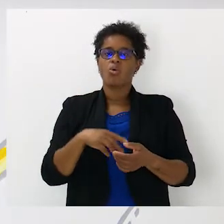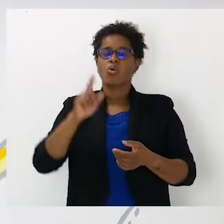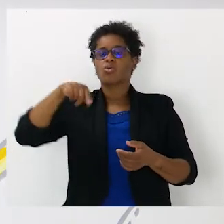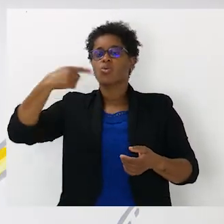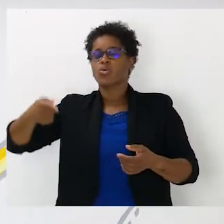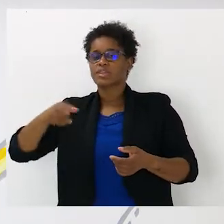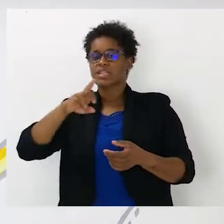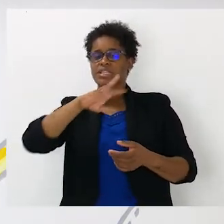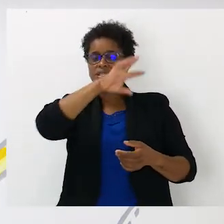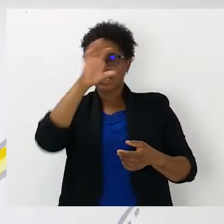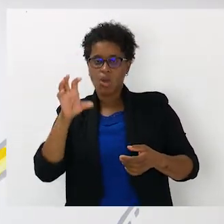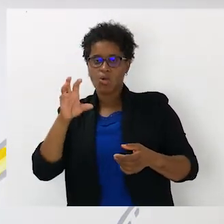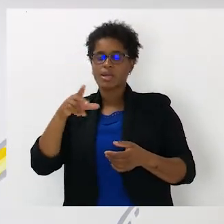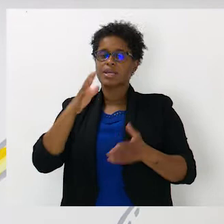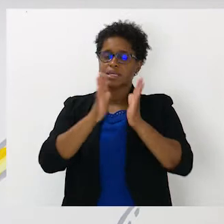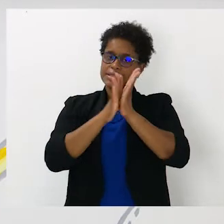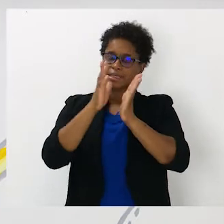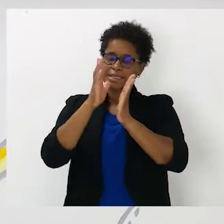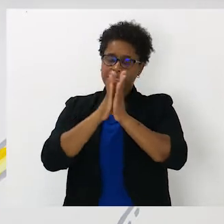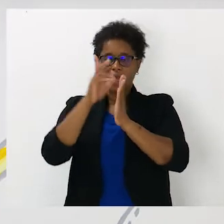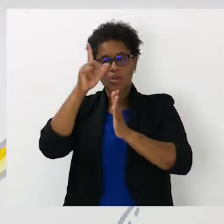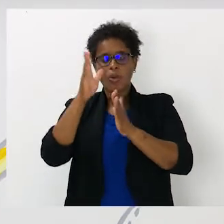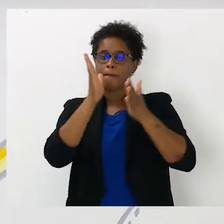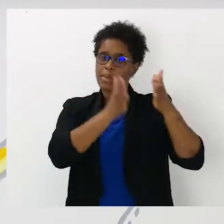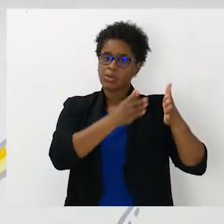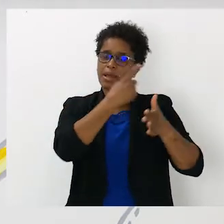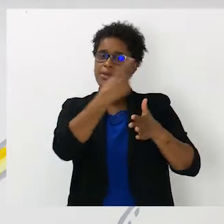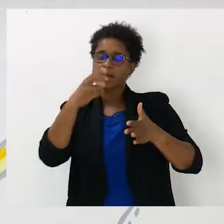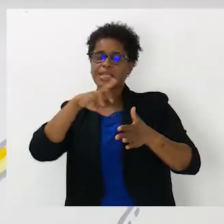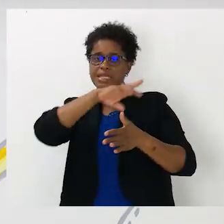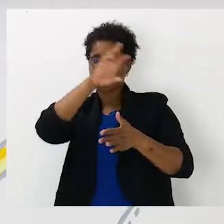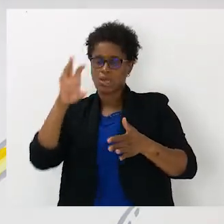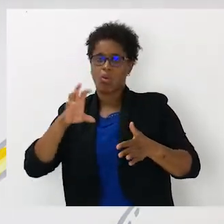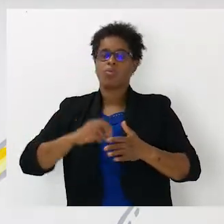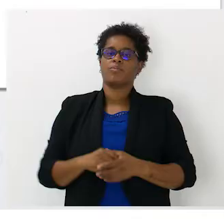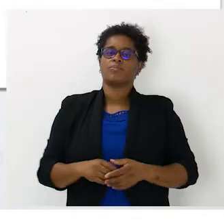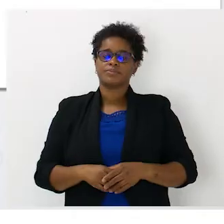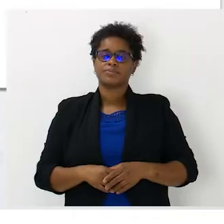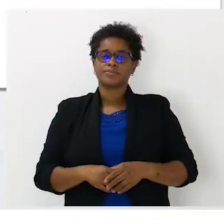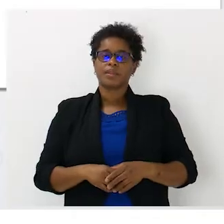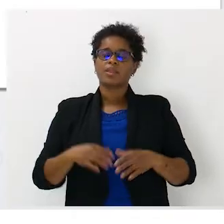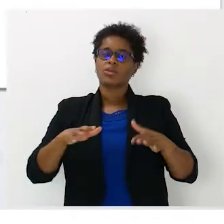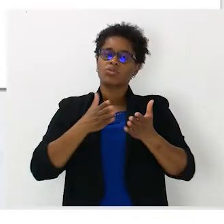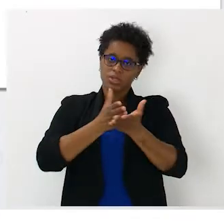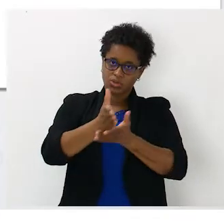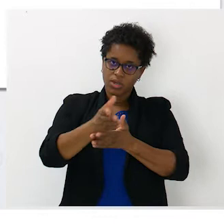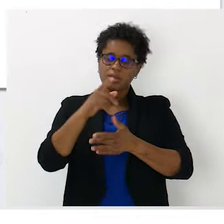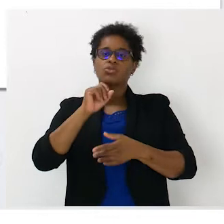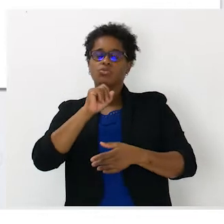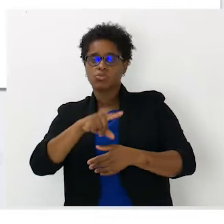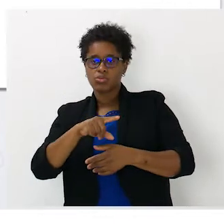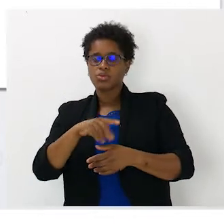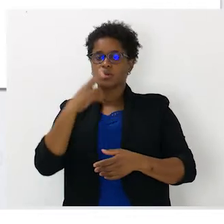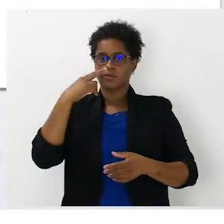região. Portanto, deuses particulares de cada região. Seguindo a leitura, ainda podemos ler que